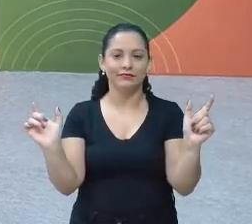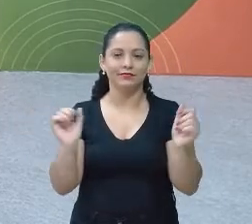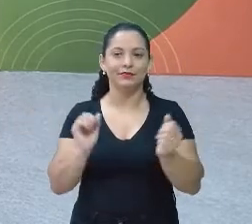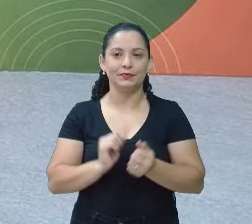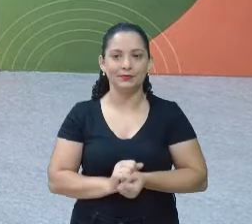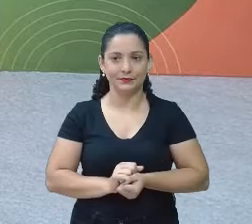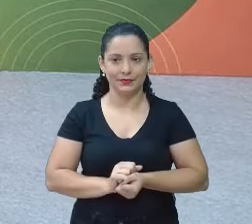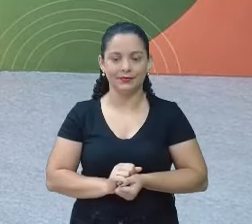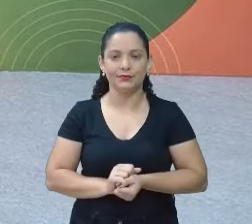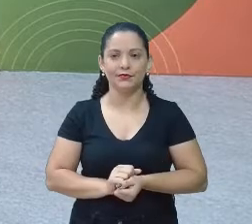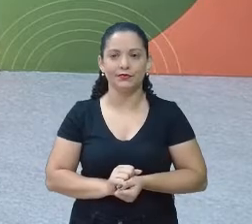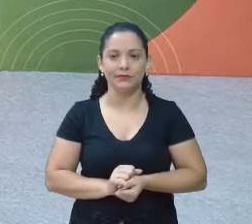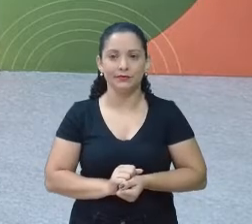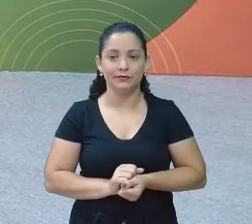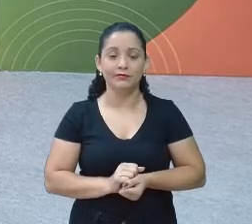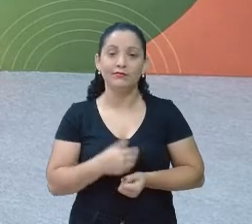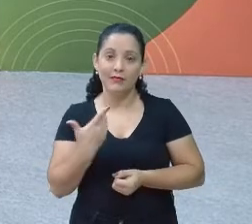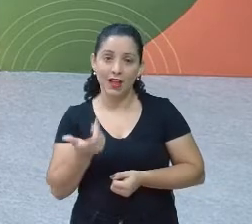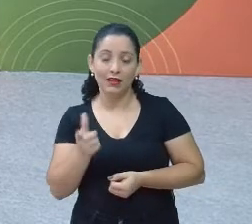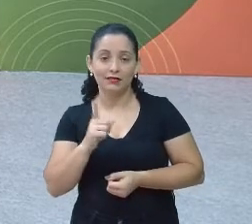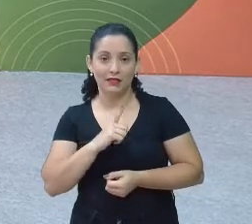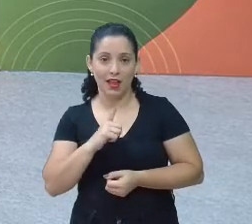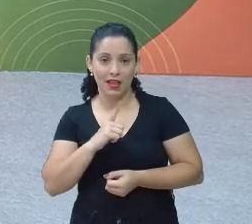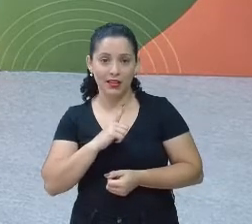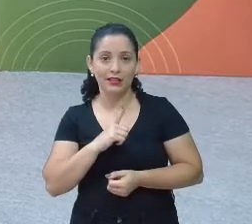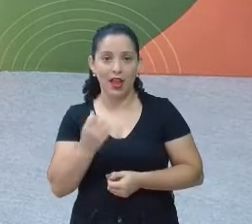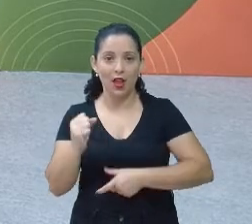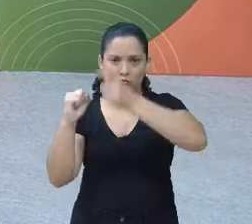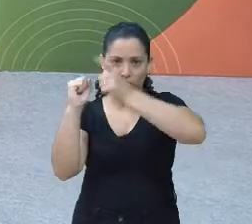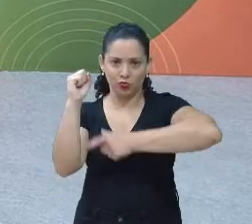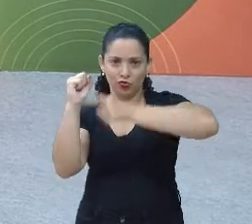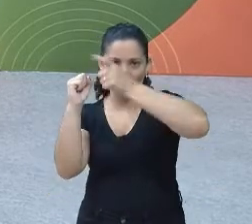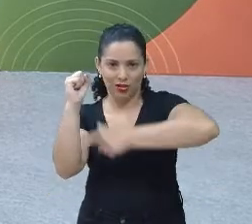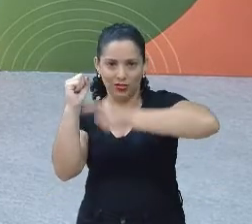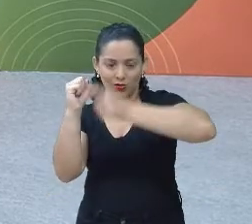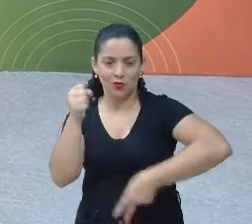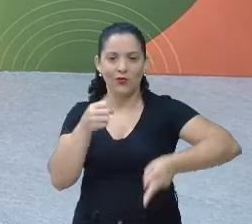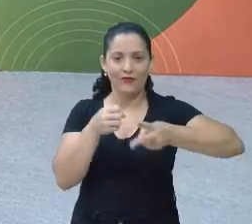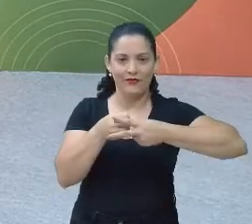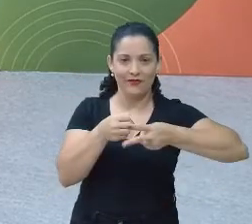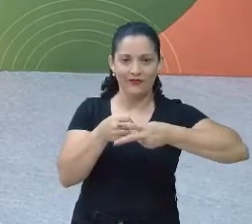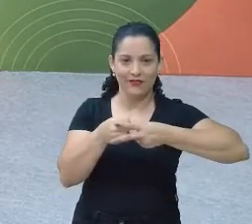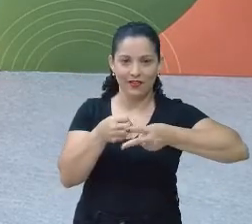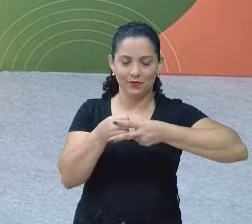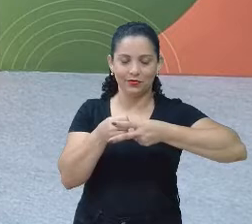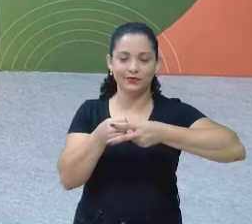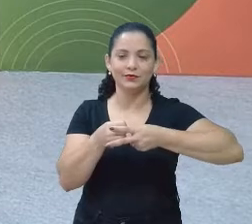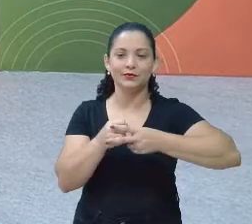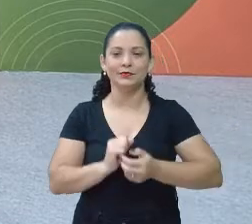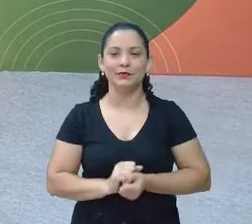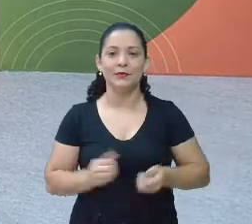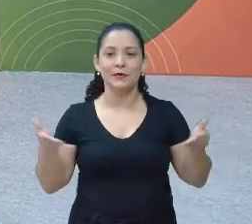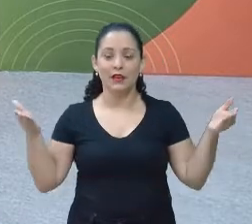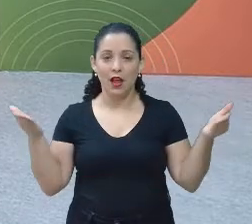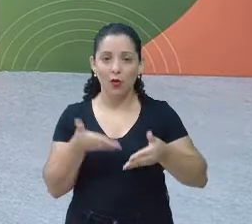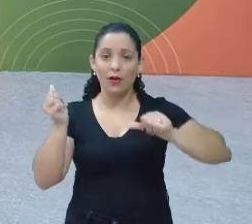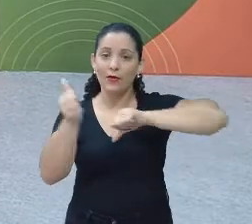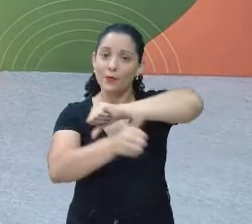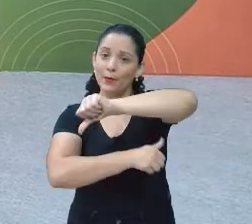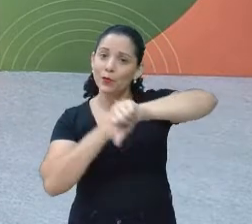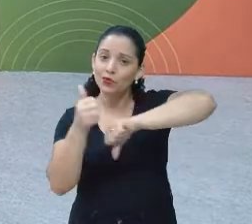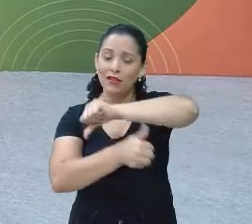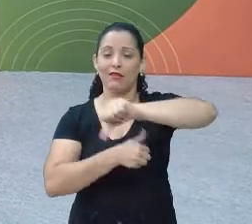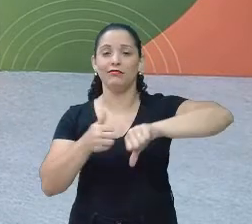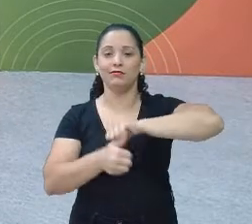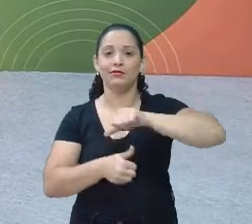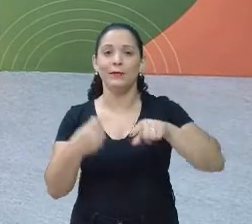para o inglês, que é o que a gente precisa. Sujeito, verbo e a partícula de negatividade. Tá bom? Na forma interrogativa, aí agora vai mudar um pouquinho. Porque